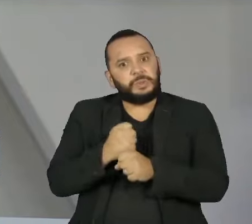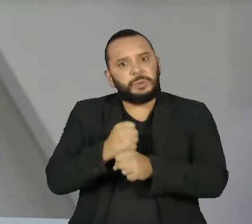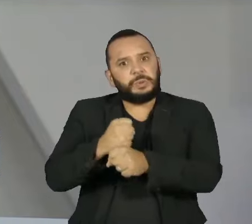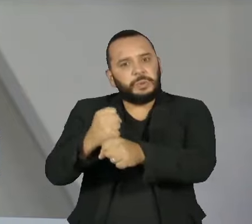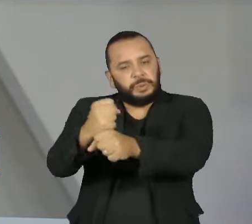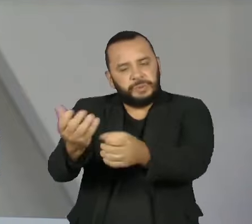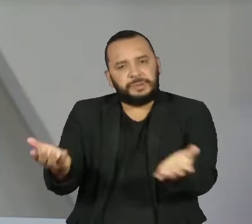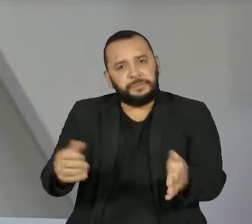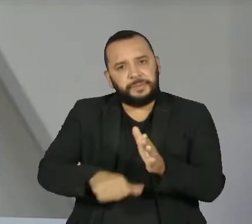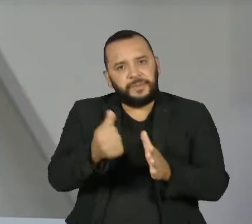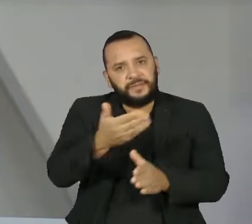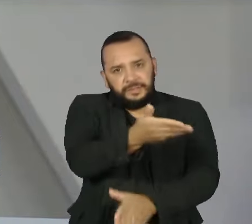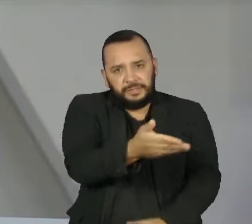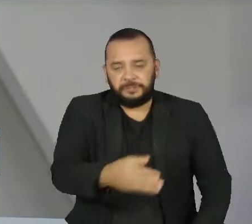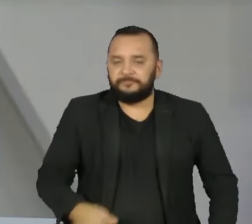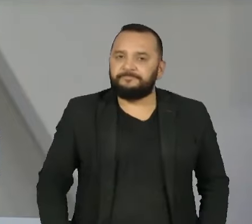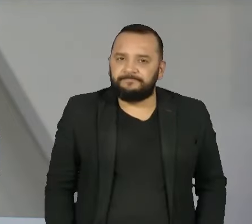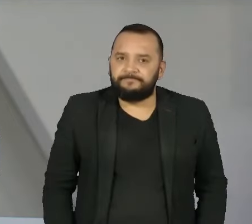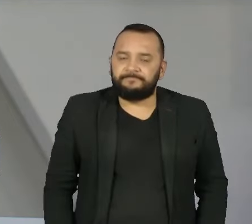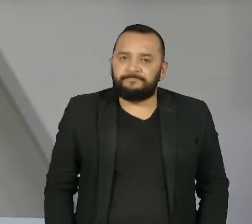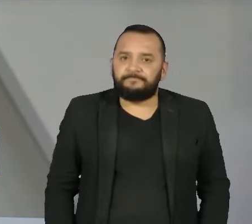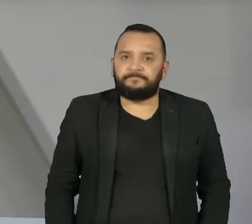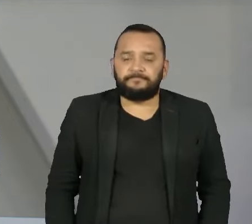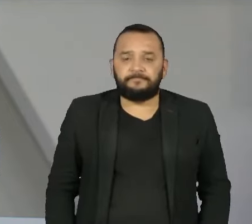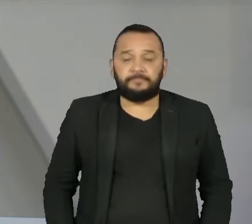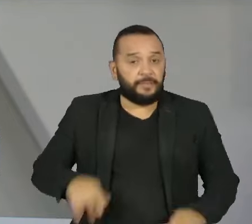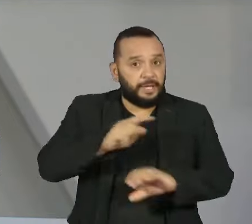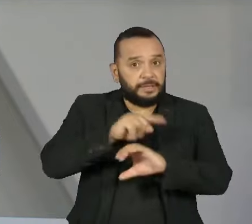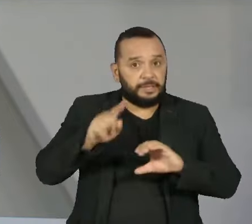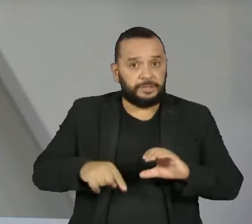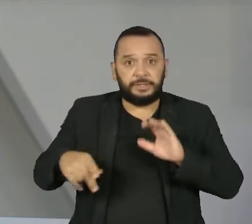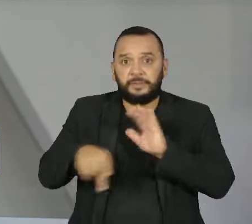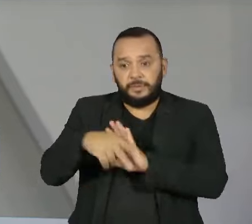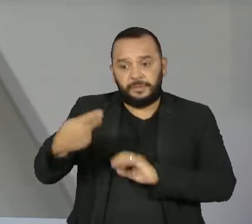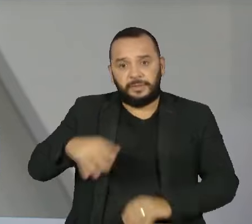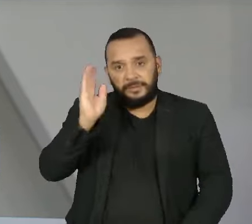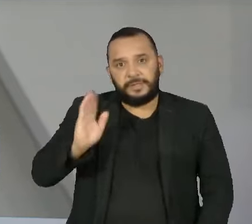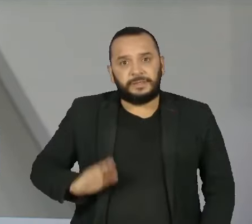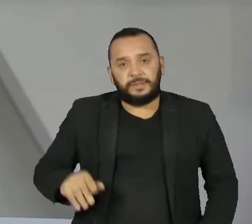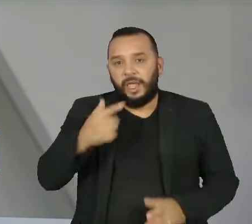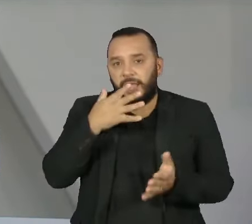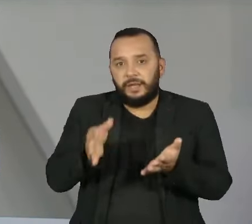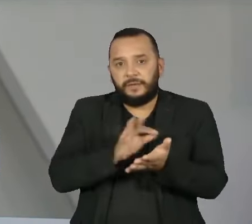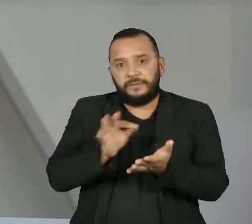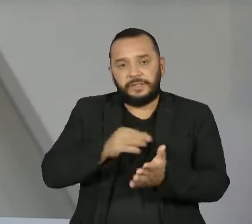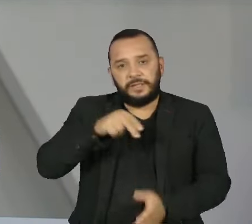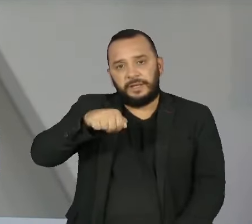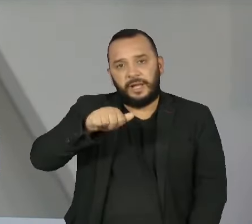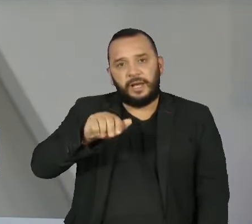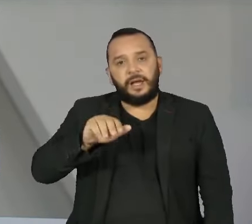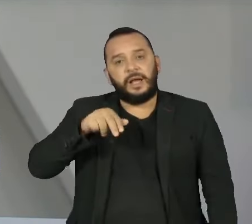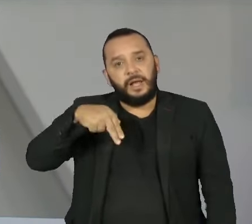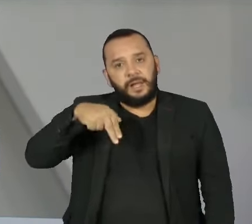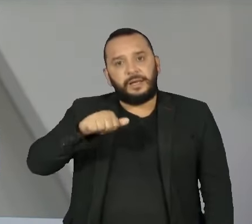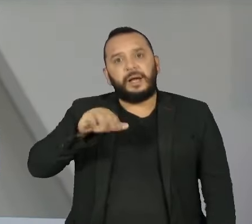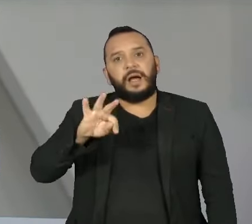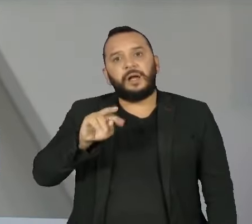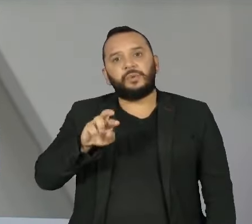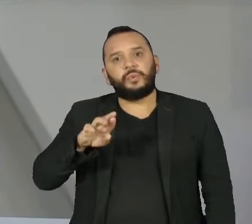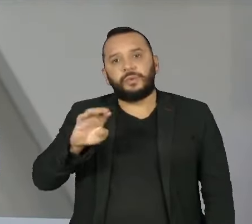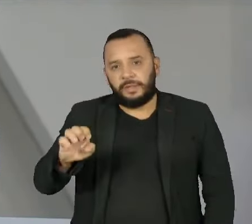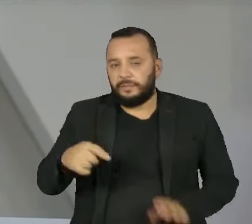um estudo liderado por cientistas brasileiros publicado na revista Nature alerta que o ritmo atual de destruição da